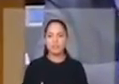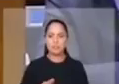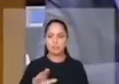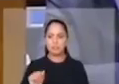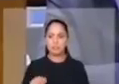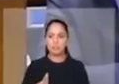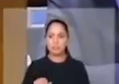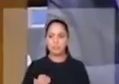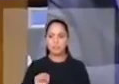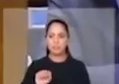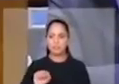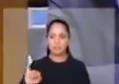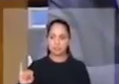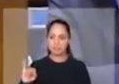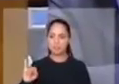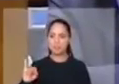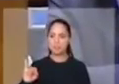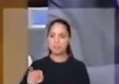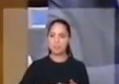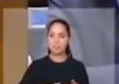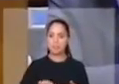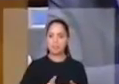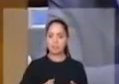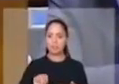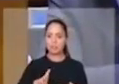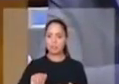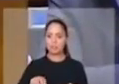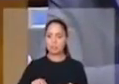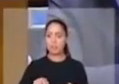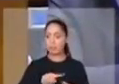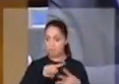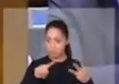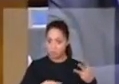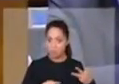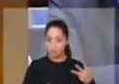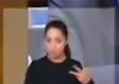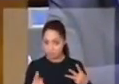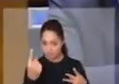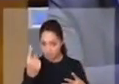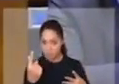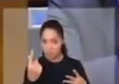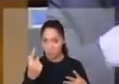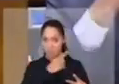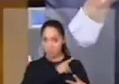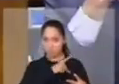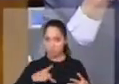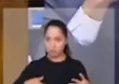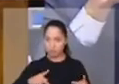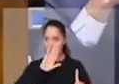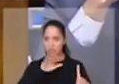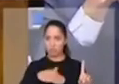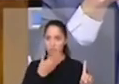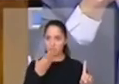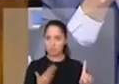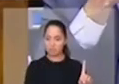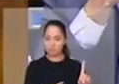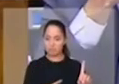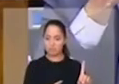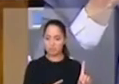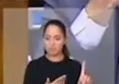que apenas um de vocês terá a enorme honra de presidir a nossa Câmara de Deputados.